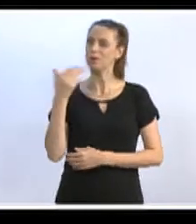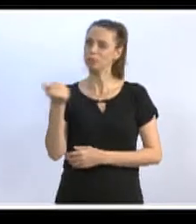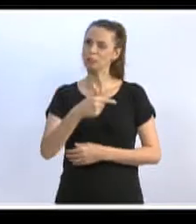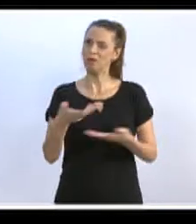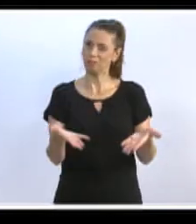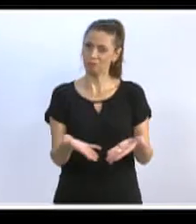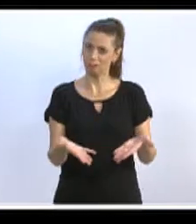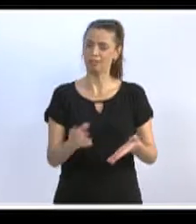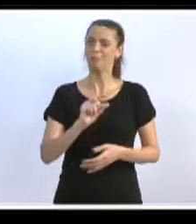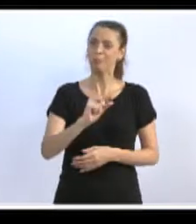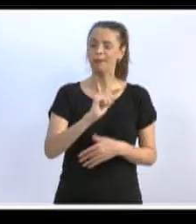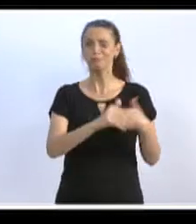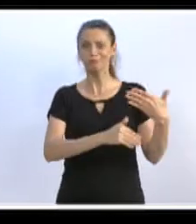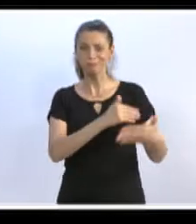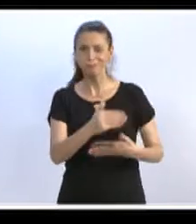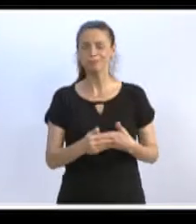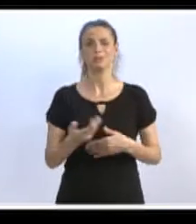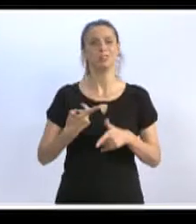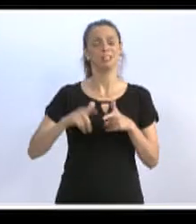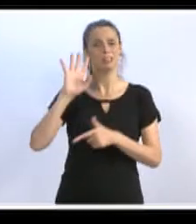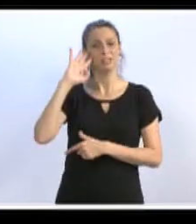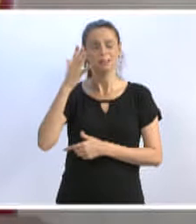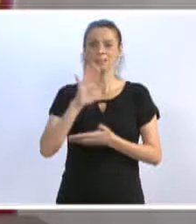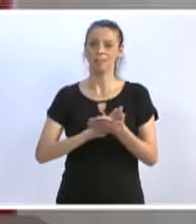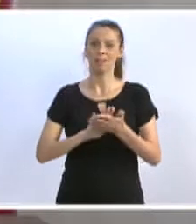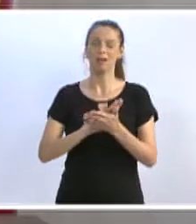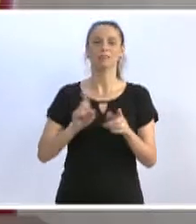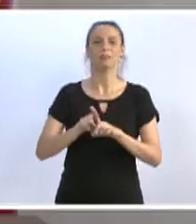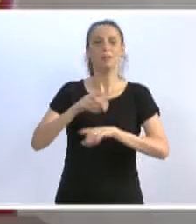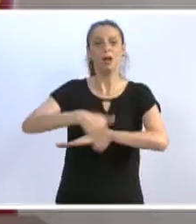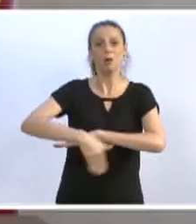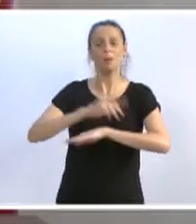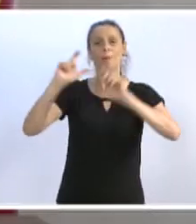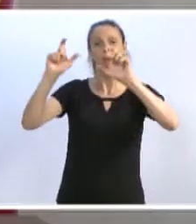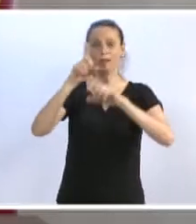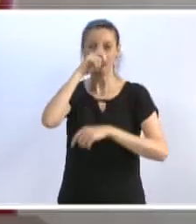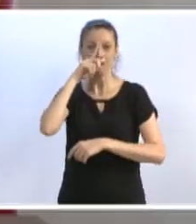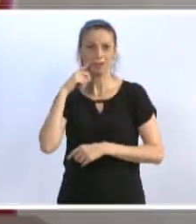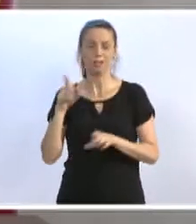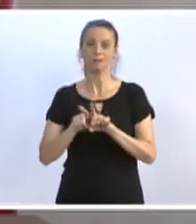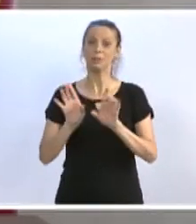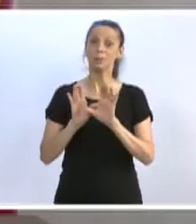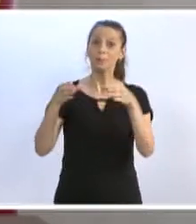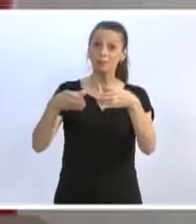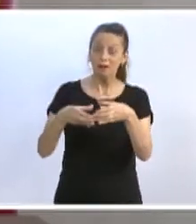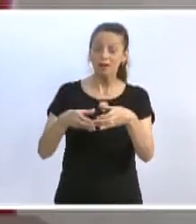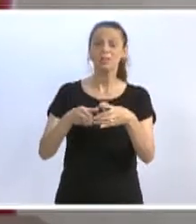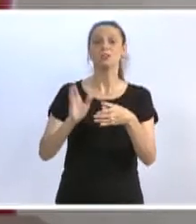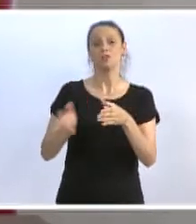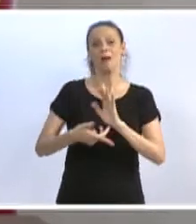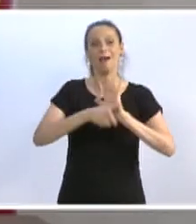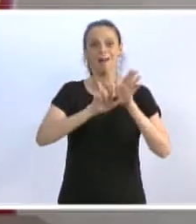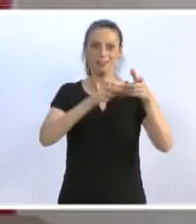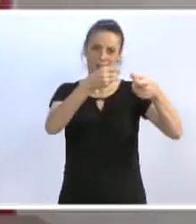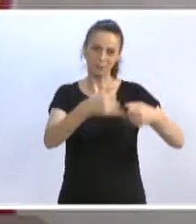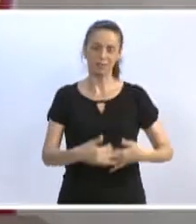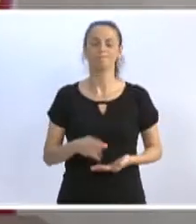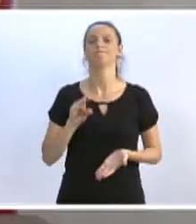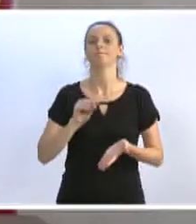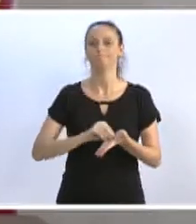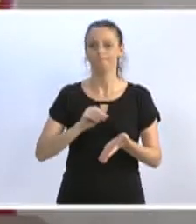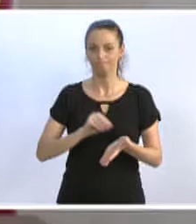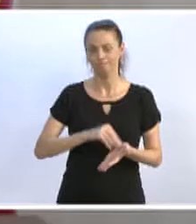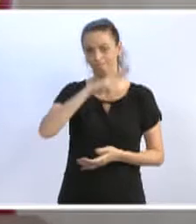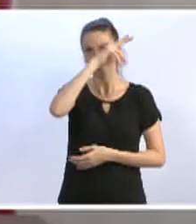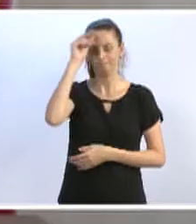onde não foi resolvido o problema por exemplo das ruas de placa amarela em comunidades como estas que mencionei hoje falta atenção do poder público